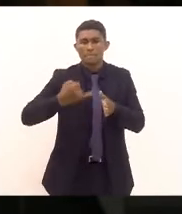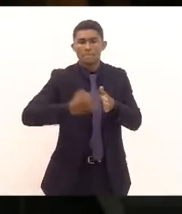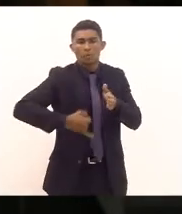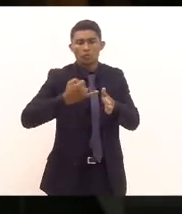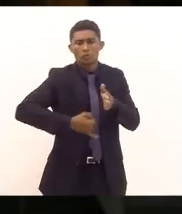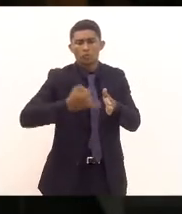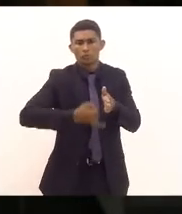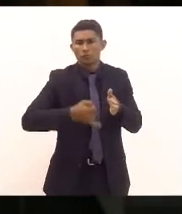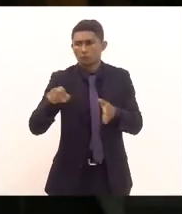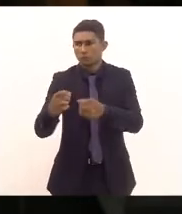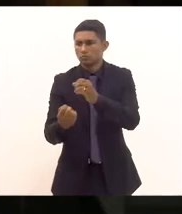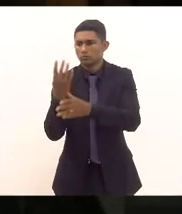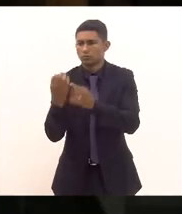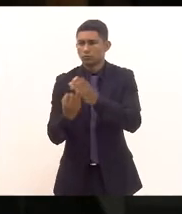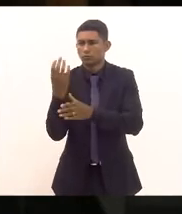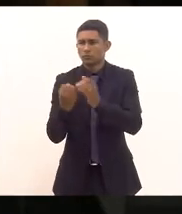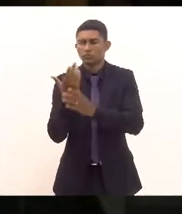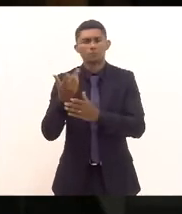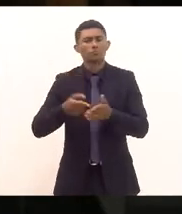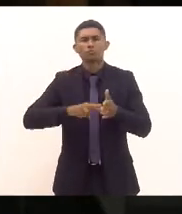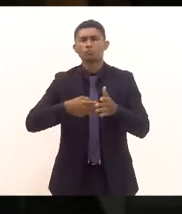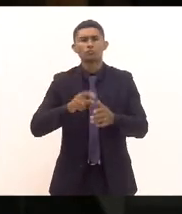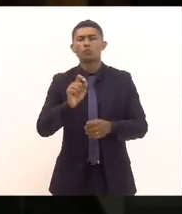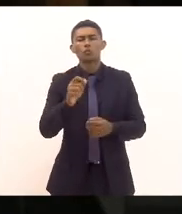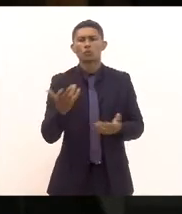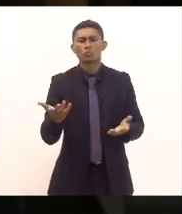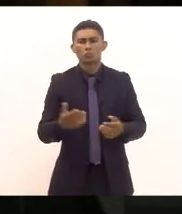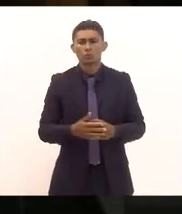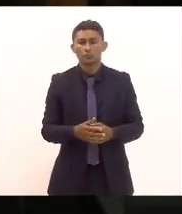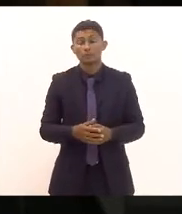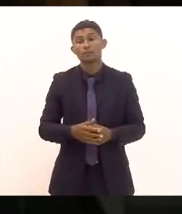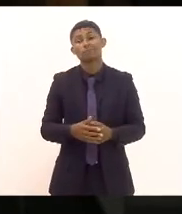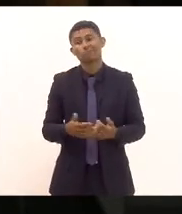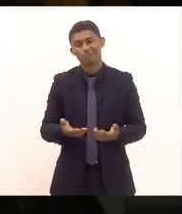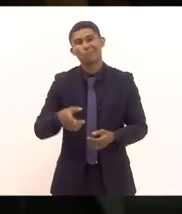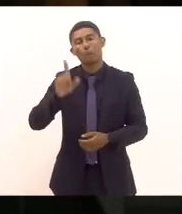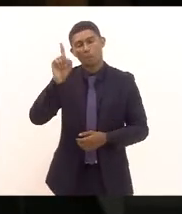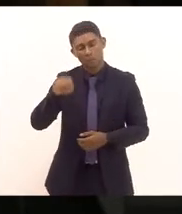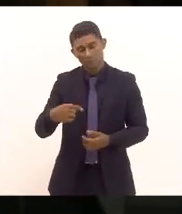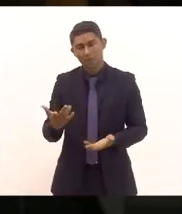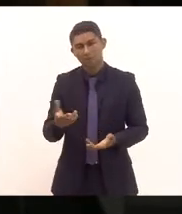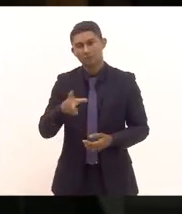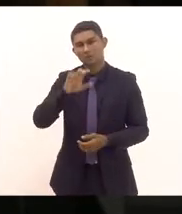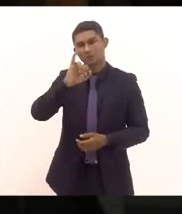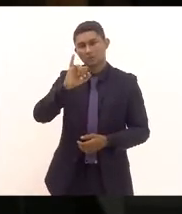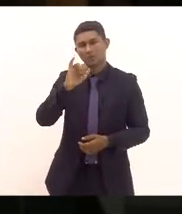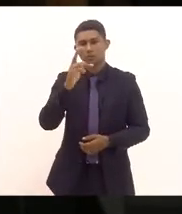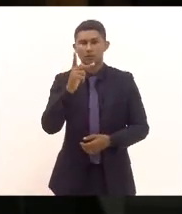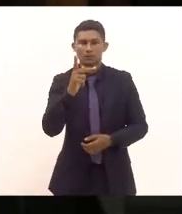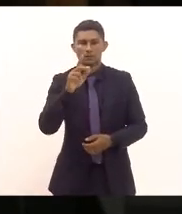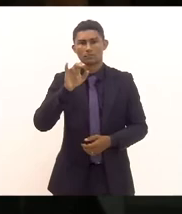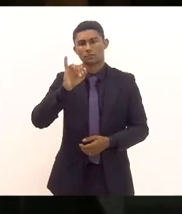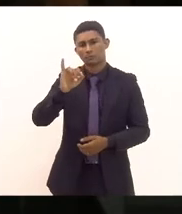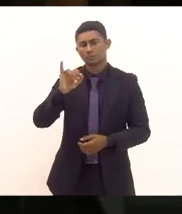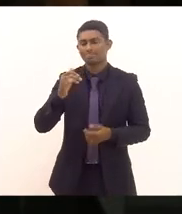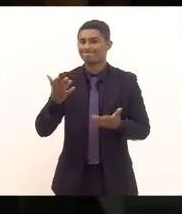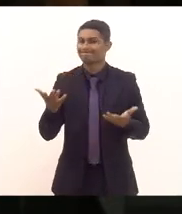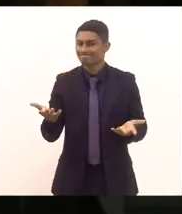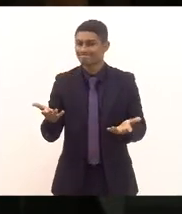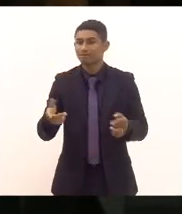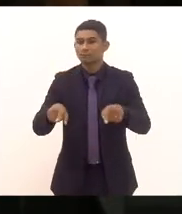a produção que que é imposto sobre a produção é um famoso IPI a